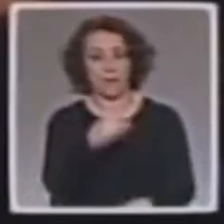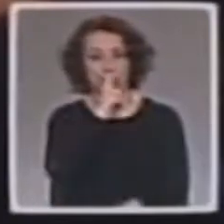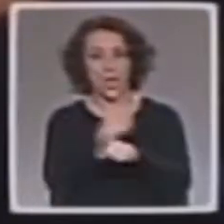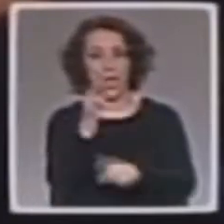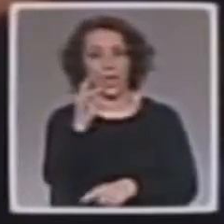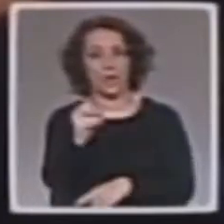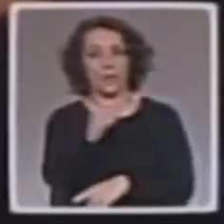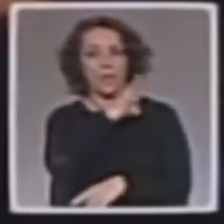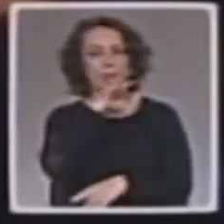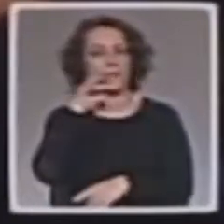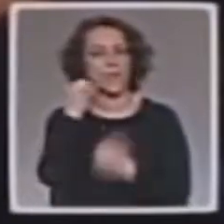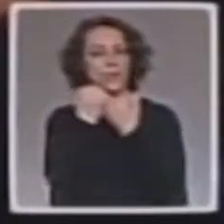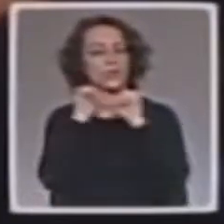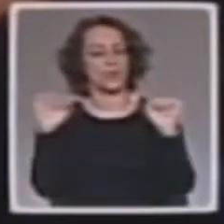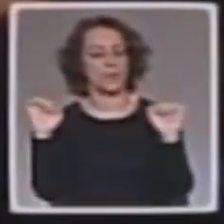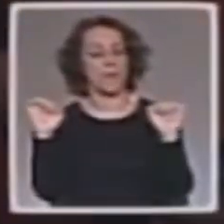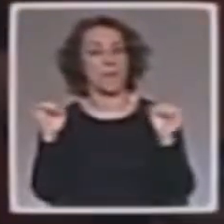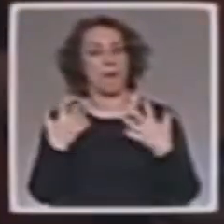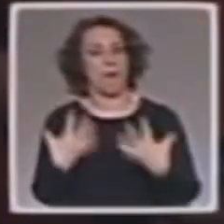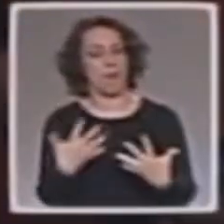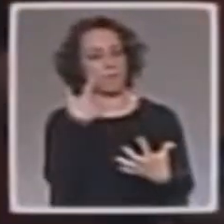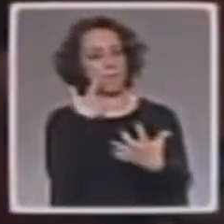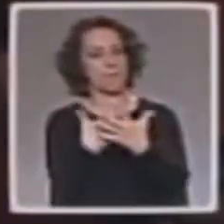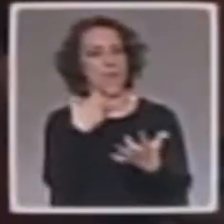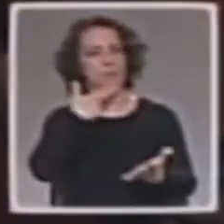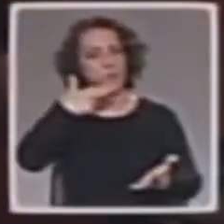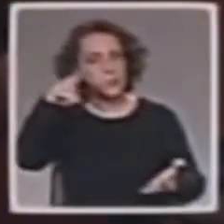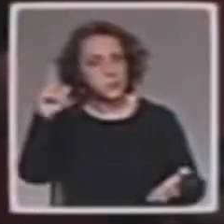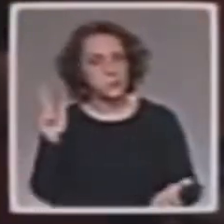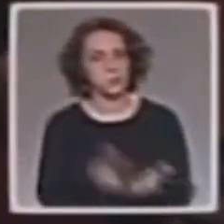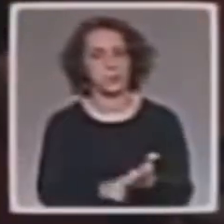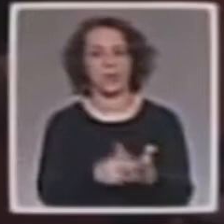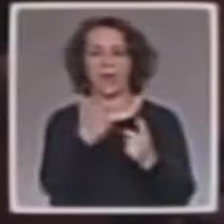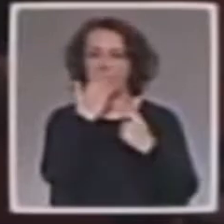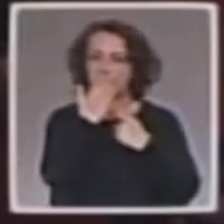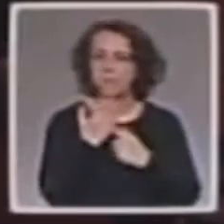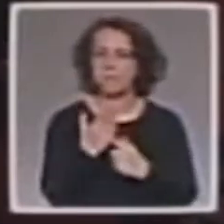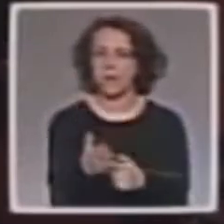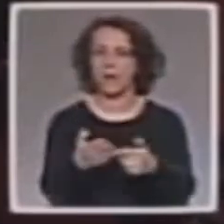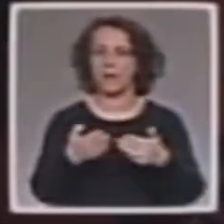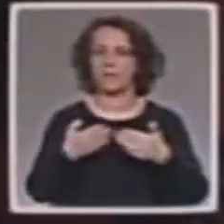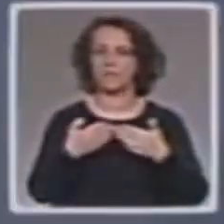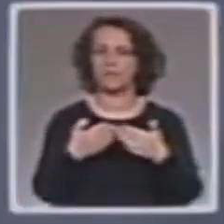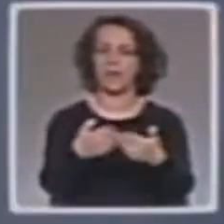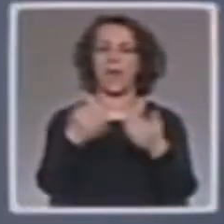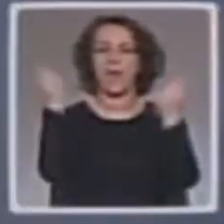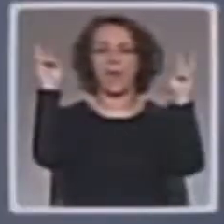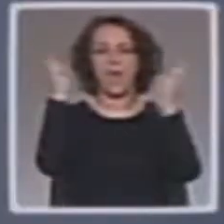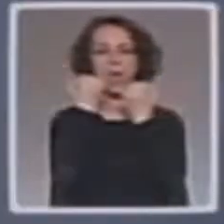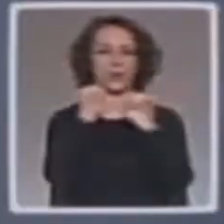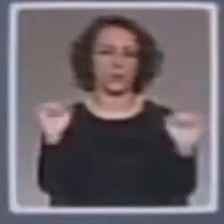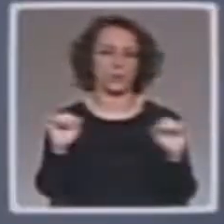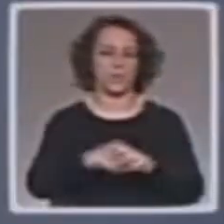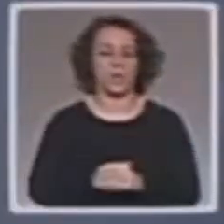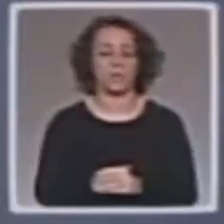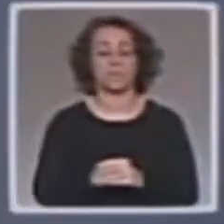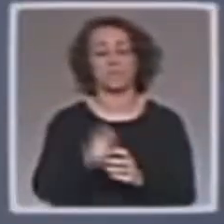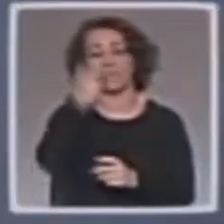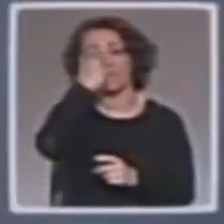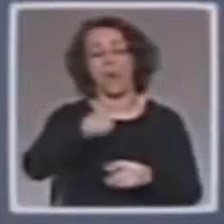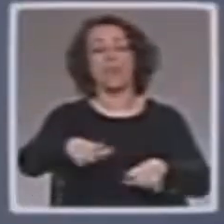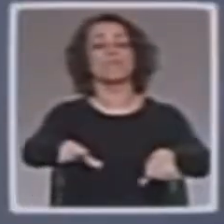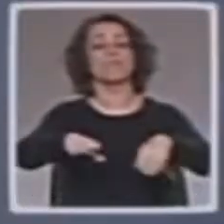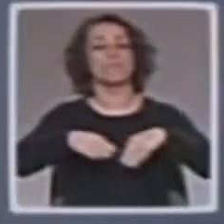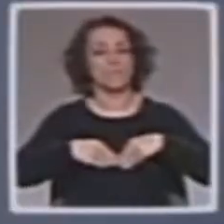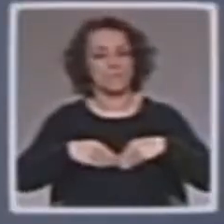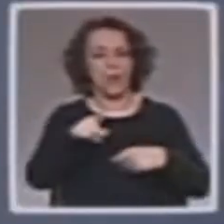autonomia, agora sim estamos perante a verdadeira Regata da Autonomia. Por ter acolhido a sugestão de alargar o